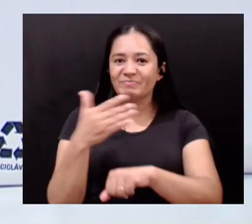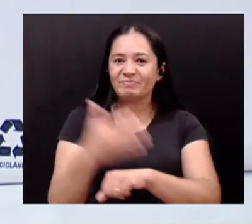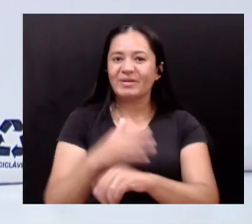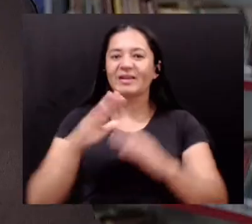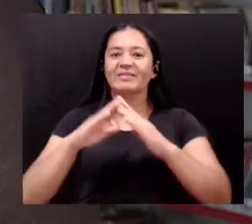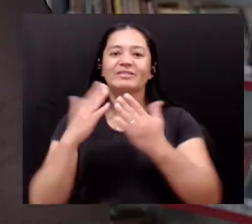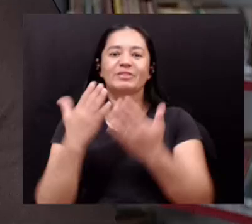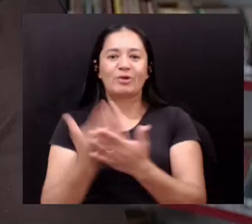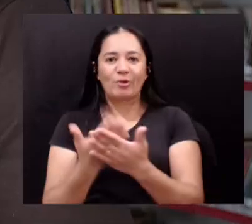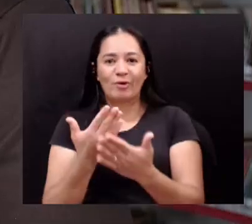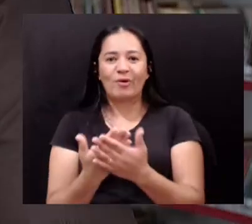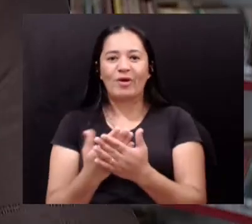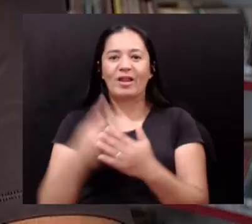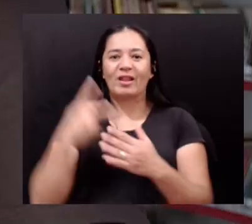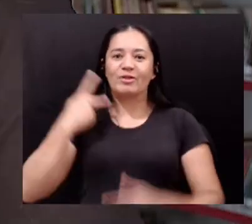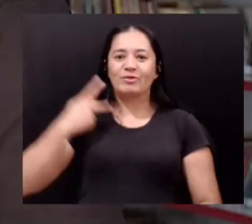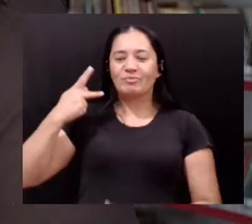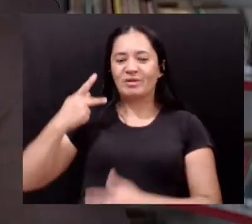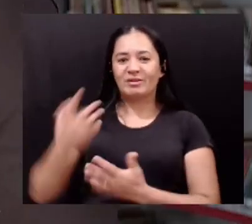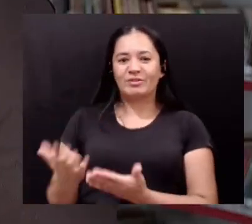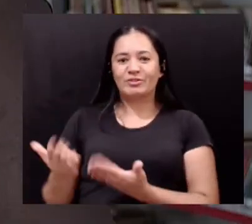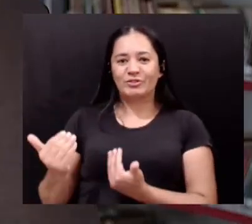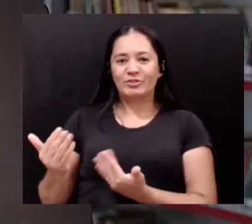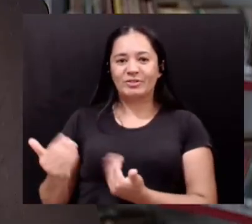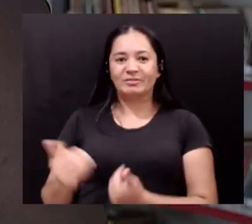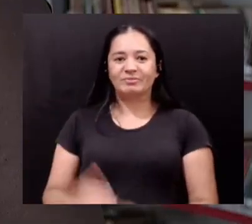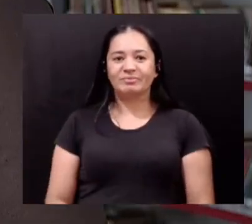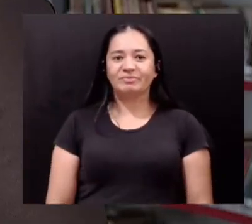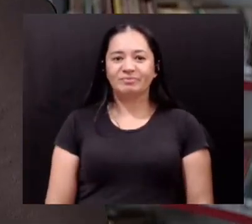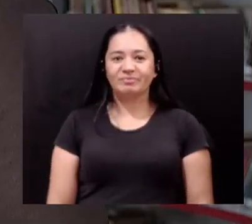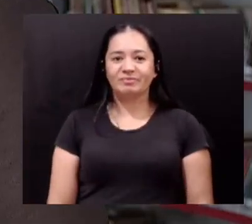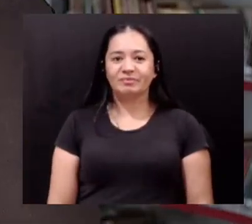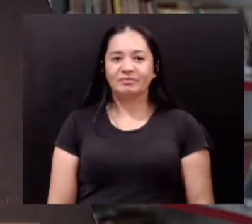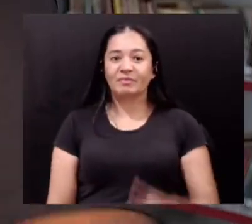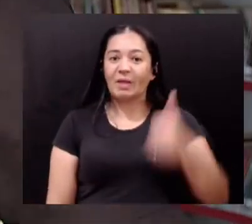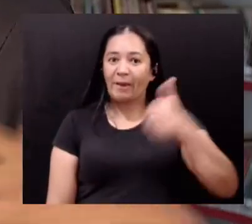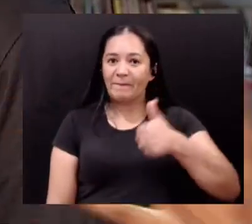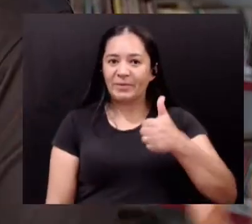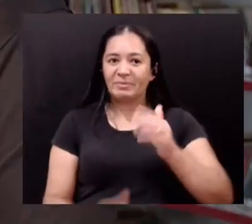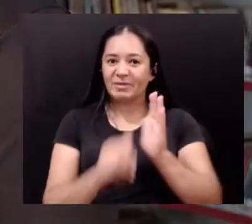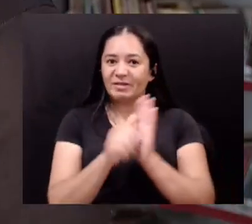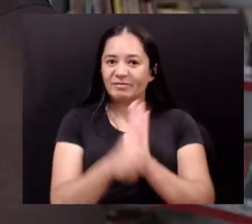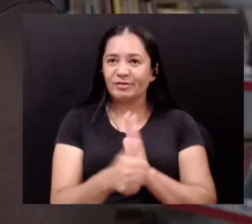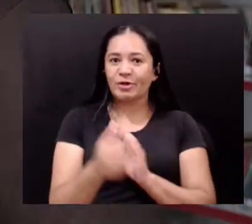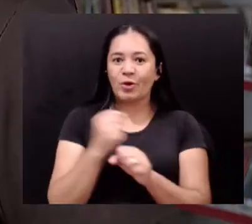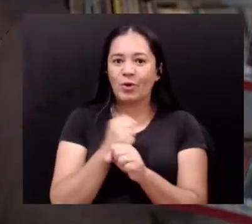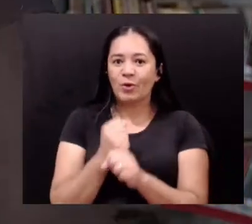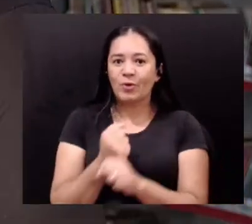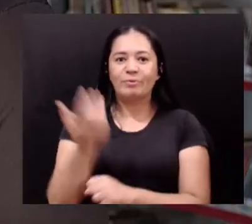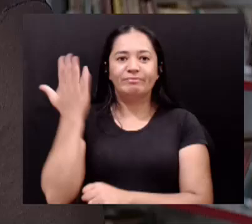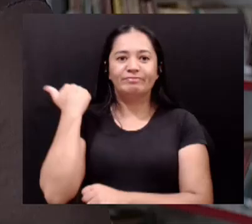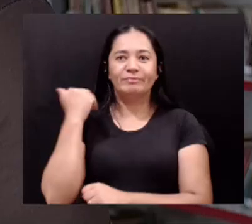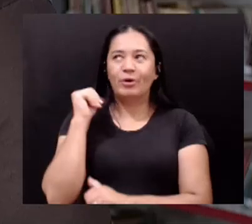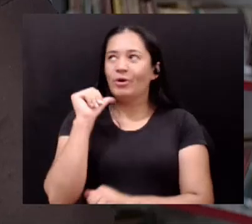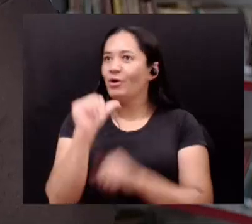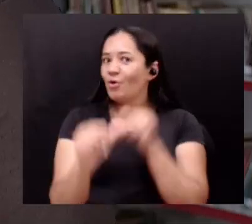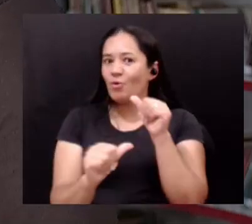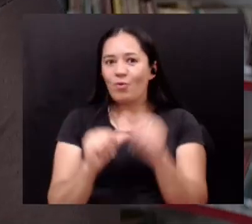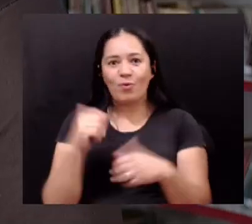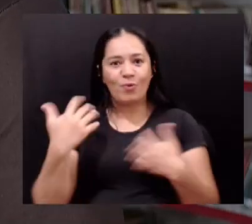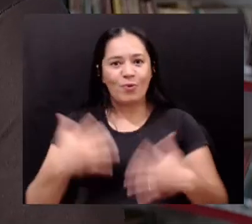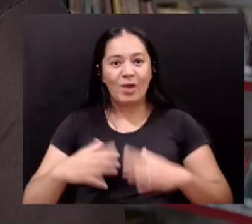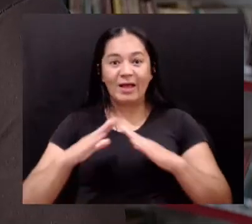Parlamento Jovem. Olha, a primeira vez foi no ano passado e foi uma mudança total, né? Na escola